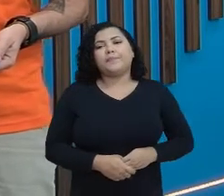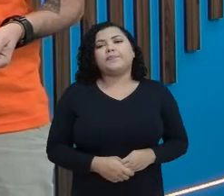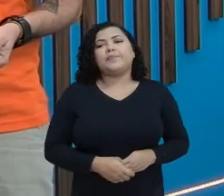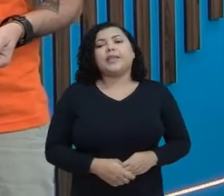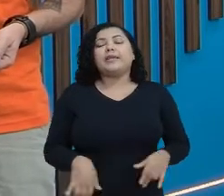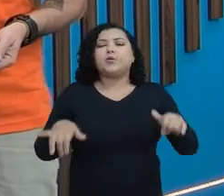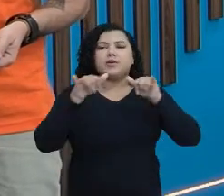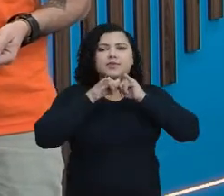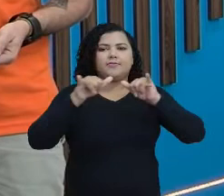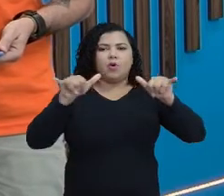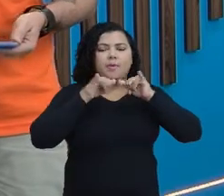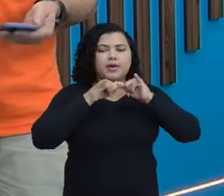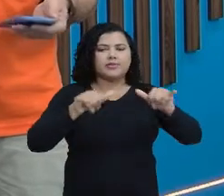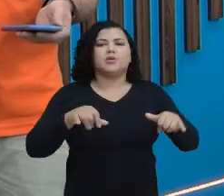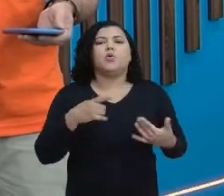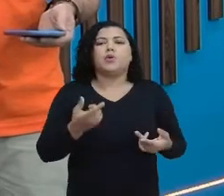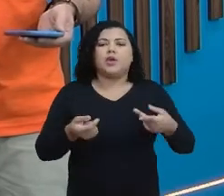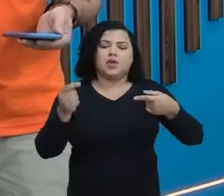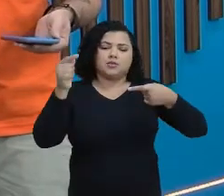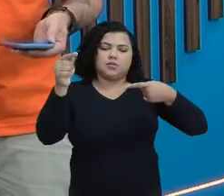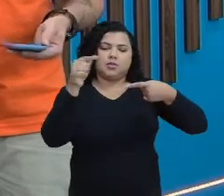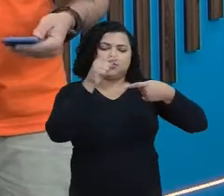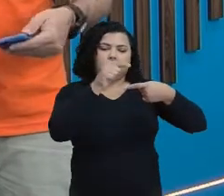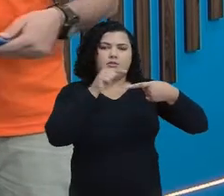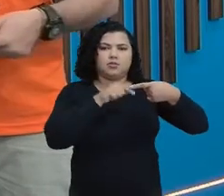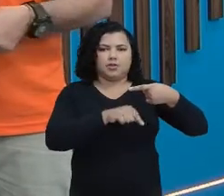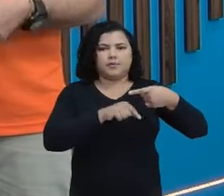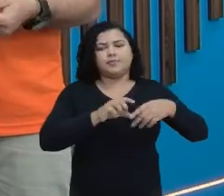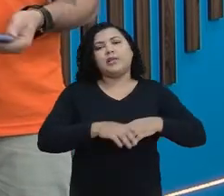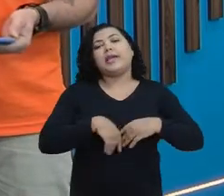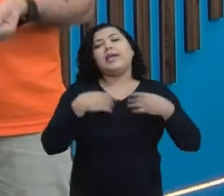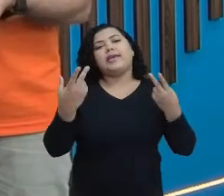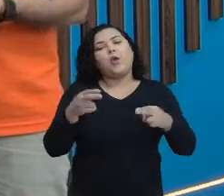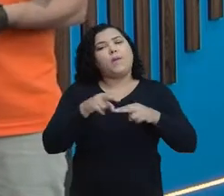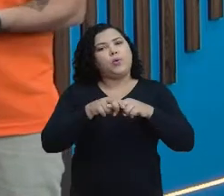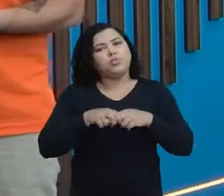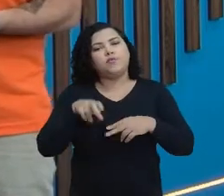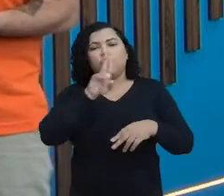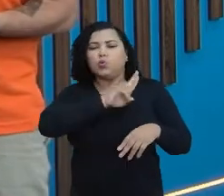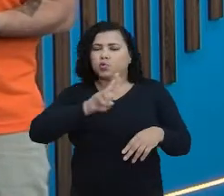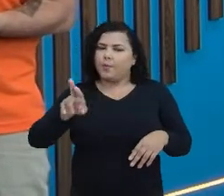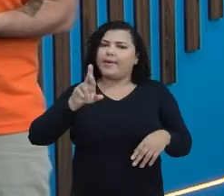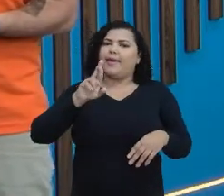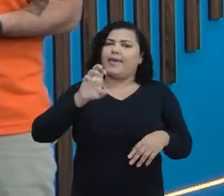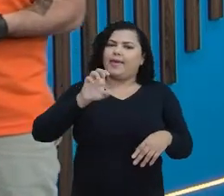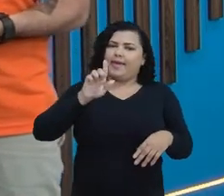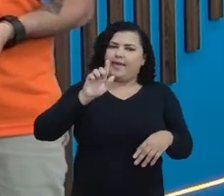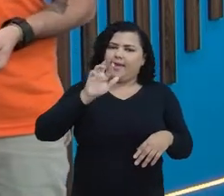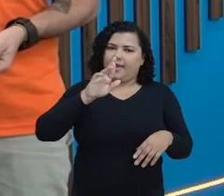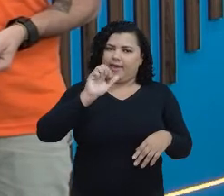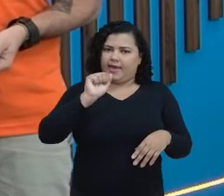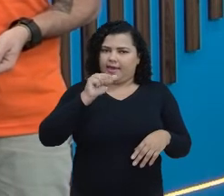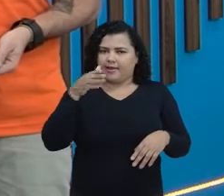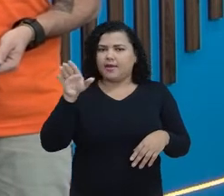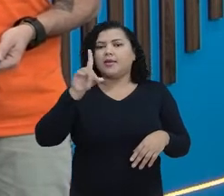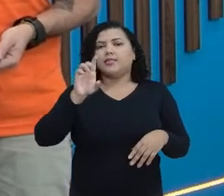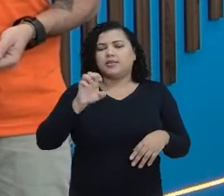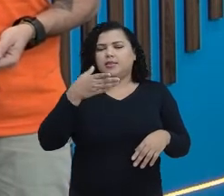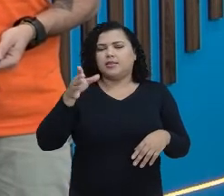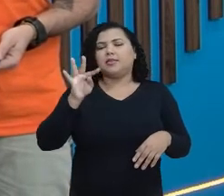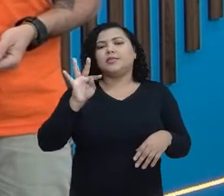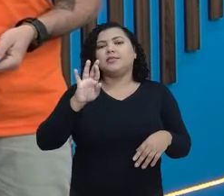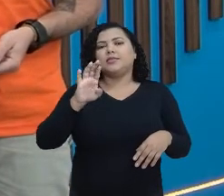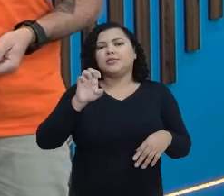é obtida em função dos 3 valores desconhecidos. E é isso que a gente denomina do que a gente chama de regra